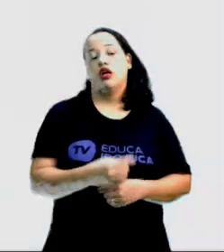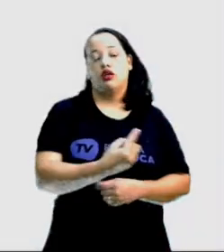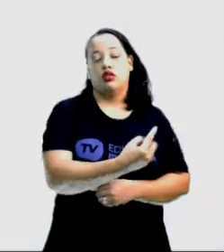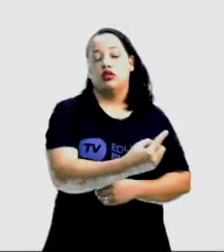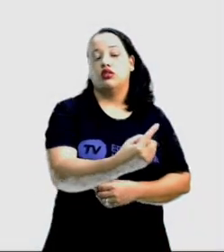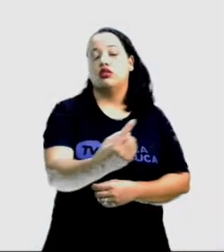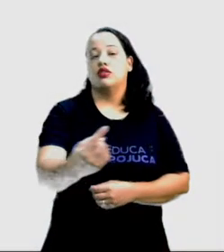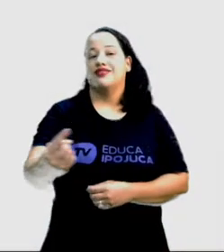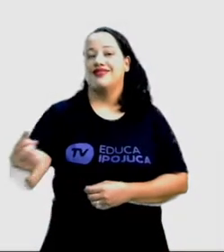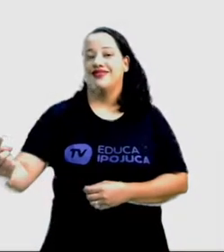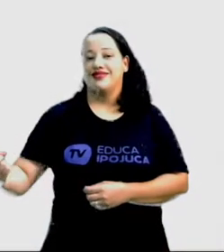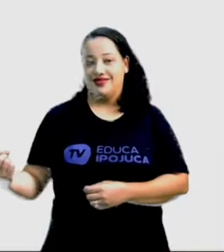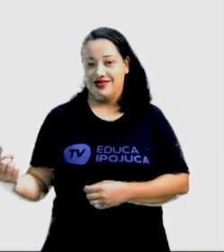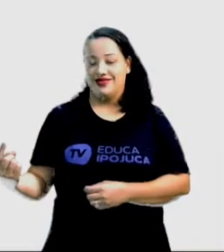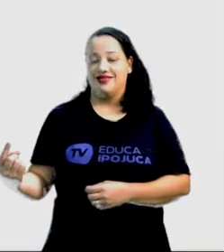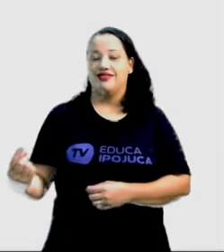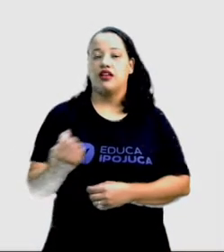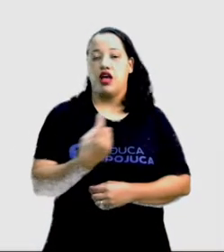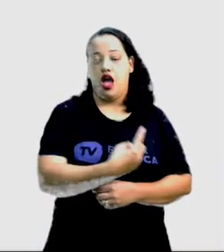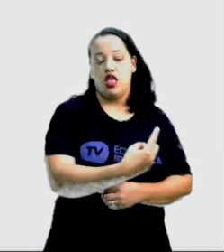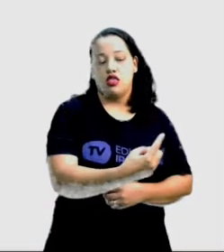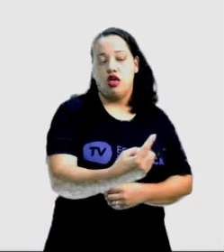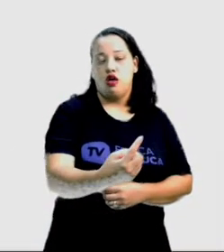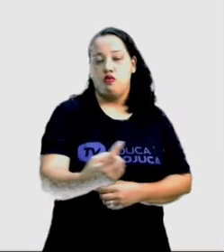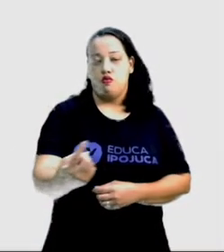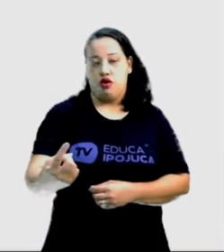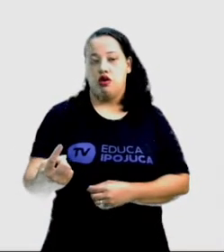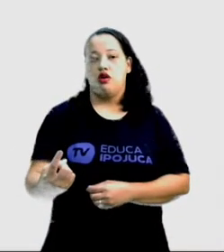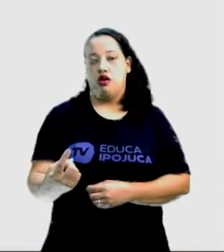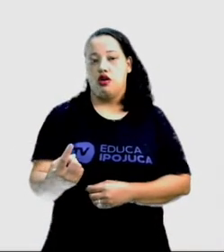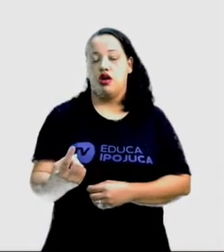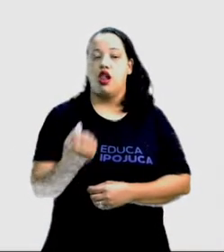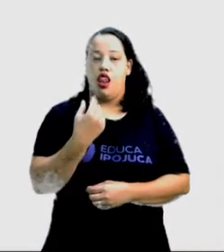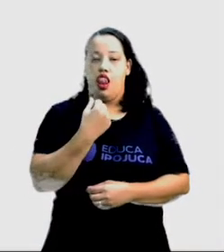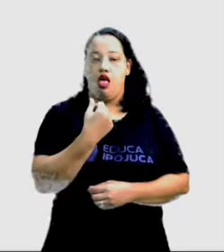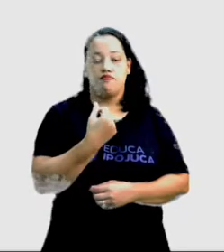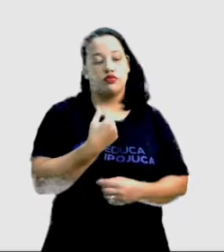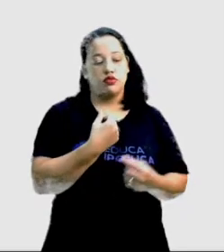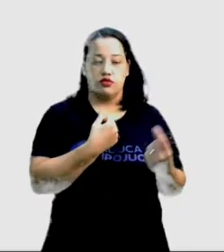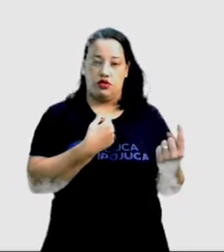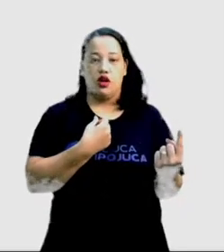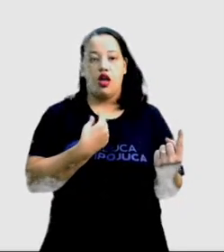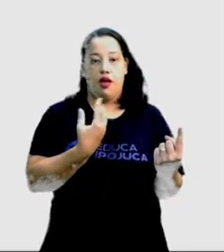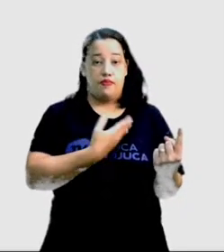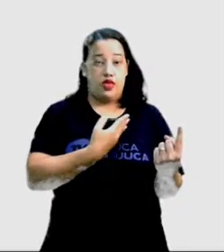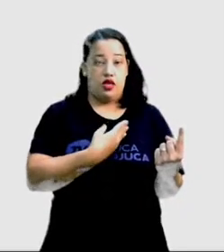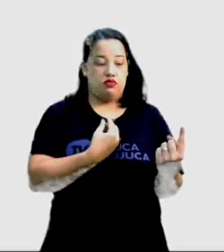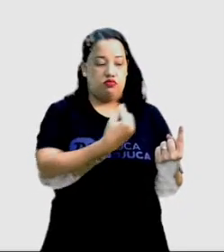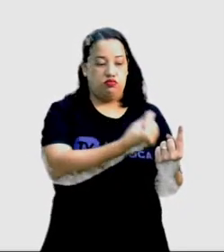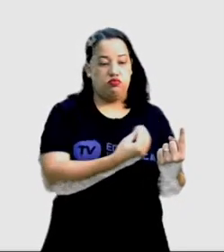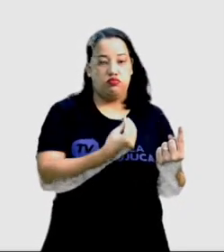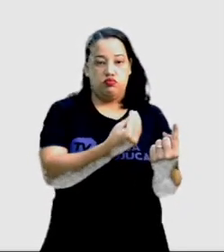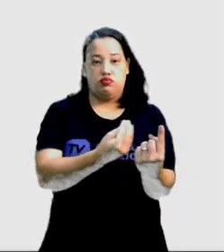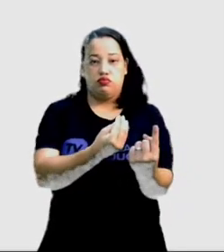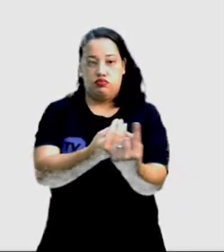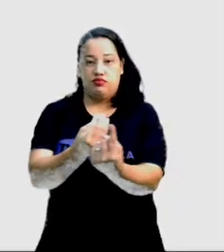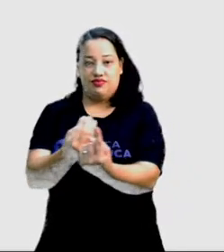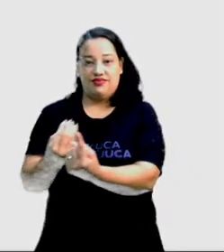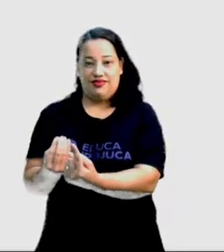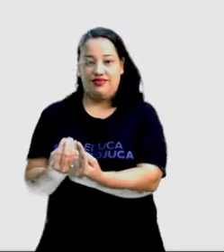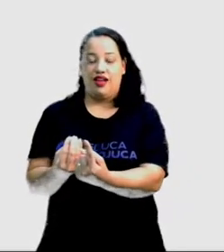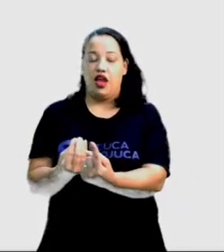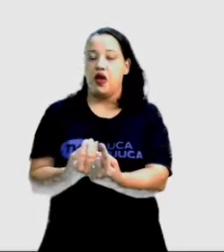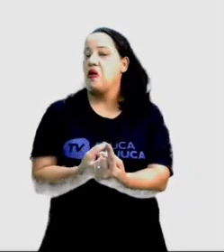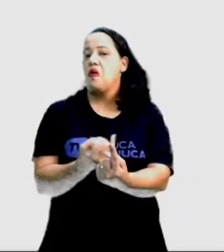distribuindo para seus colegas os lápis. Quantos lápis ainda vai sobrar? Descobriram,